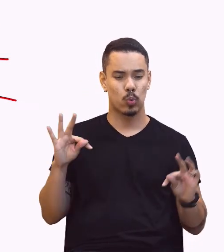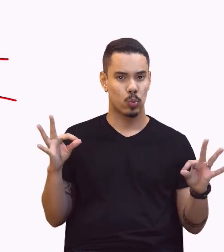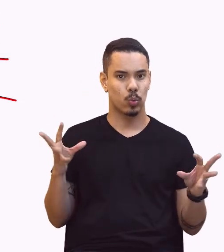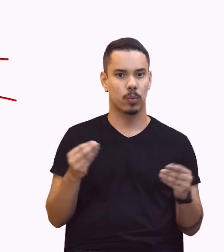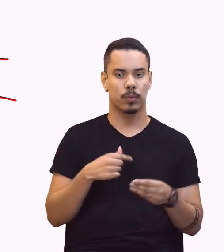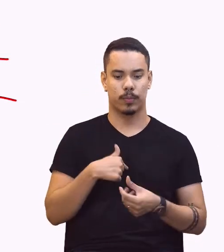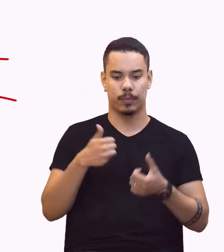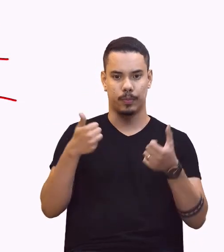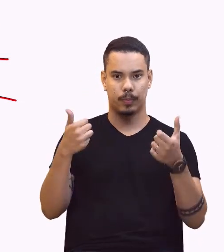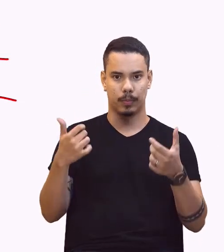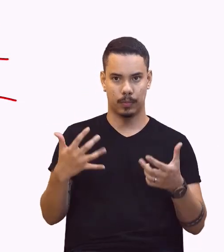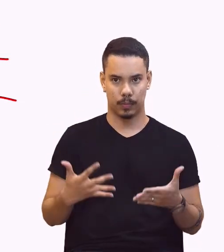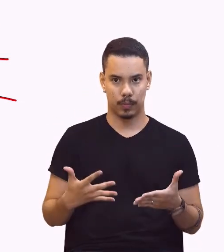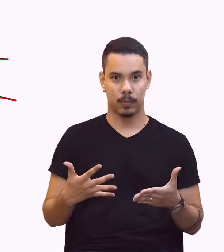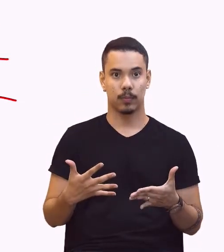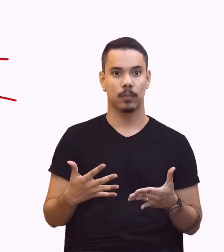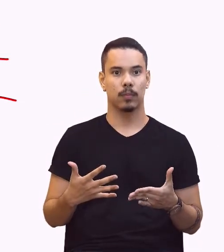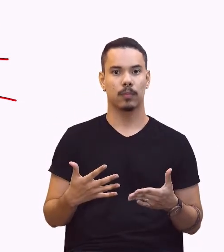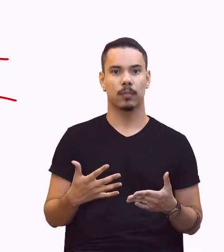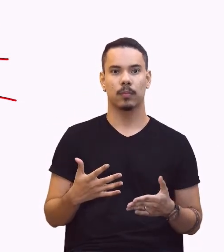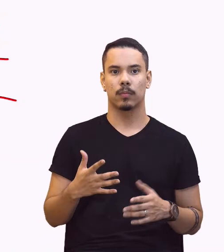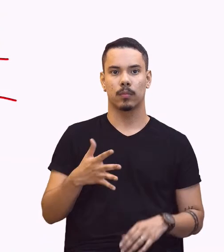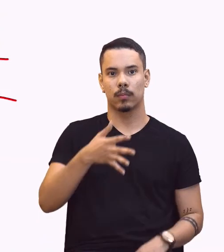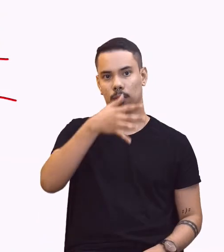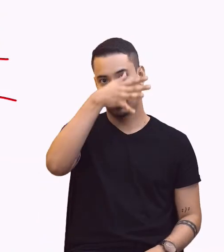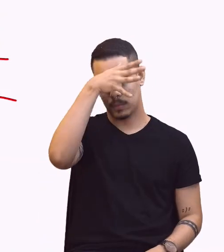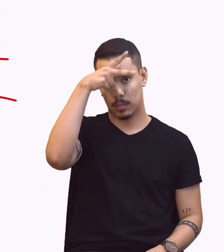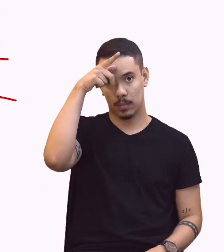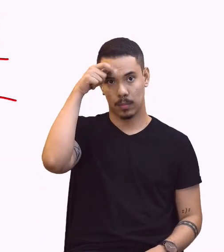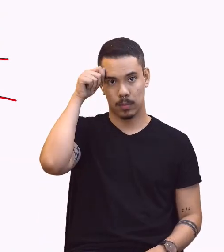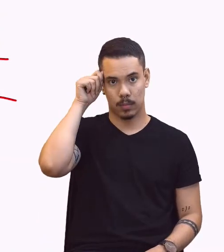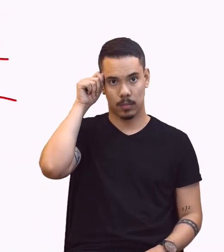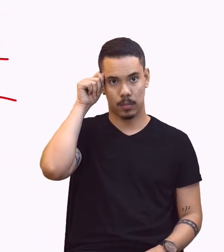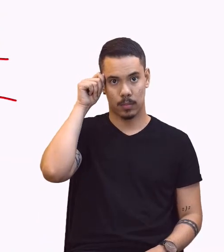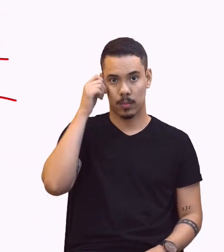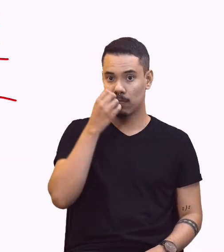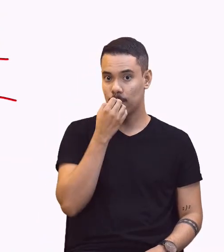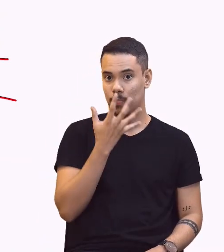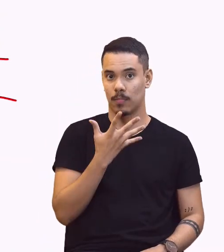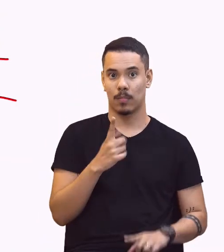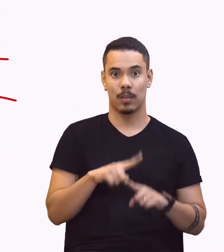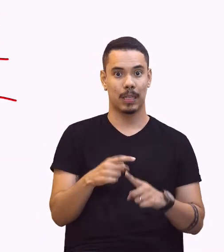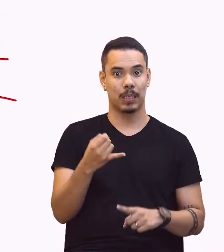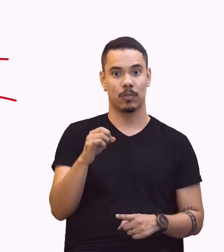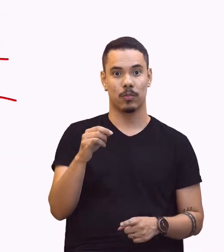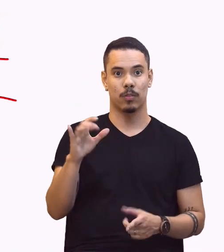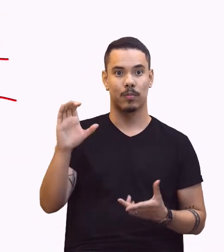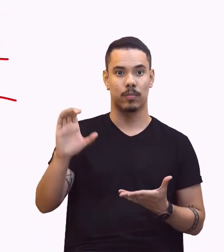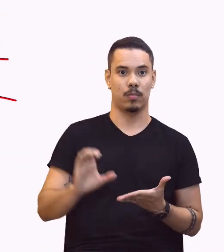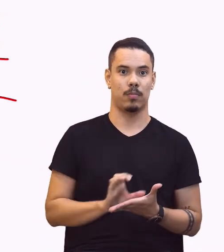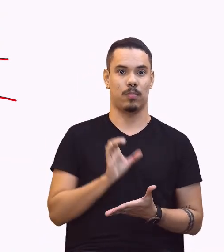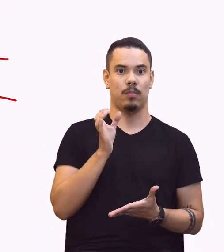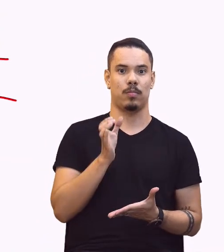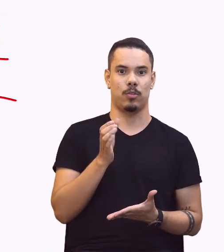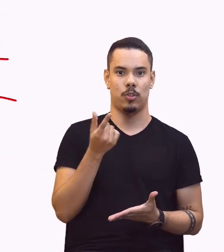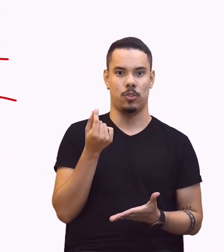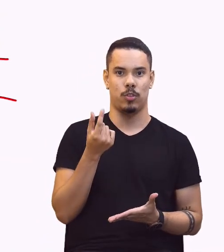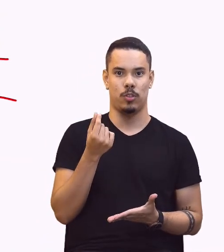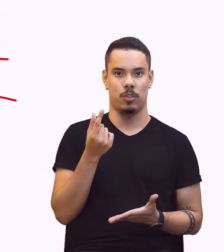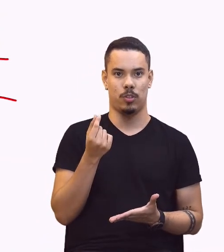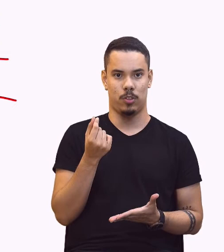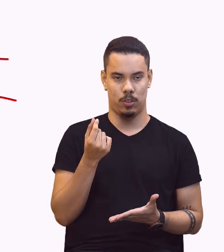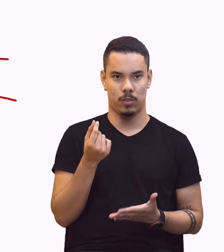pessoal, tomar o refrigerante é uma sensação boa, mas se você juntar o dinheiro gasto para isso